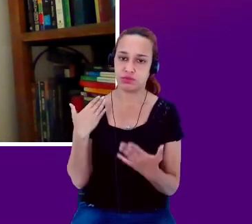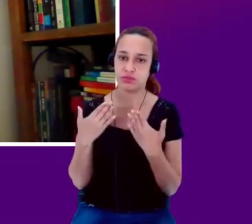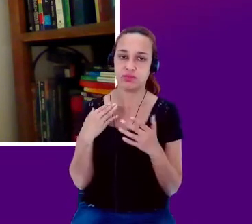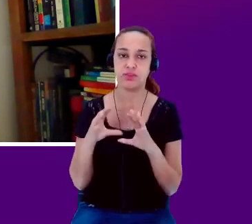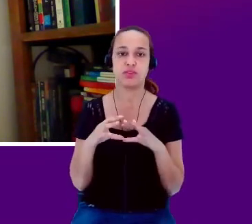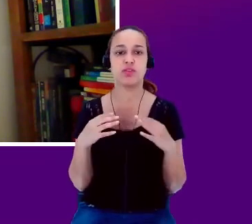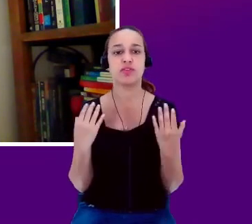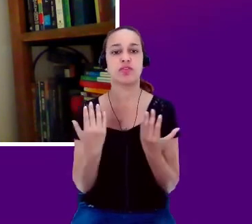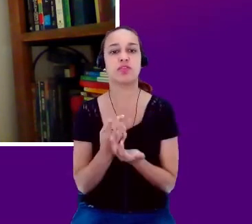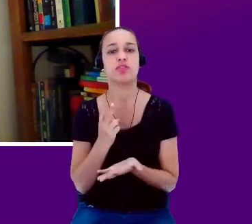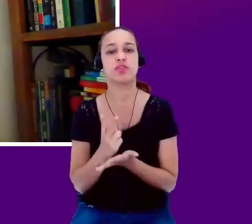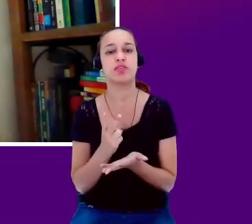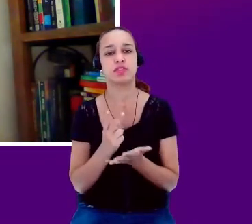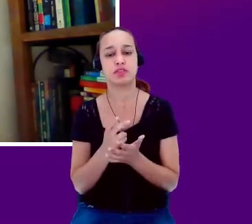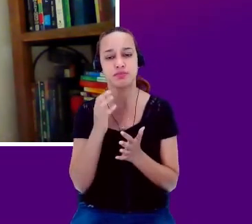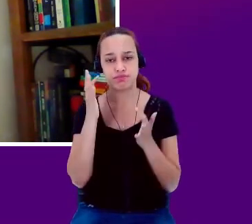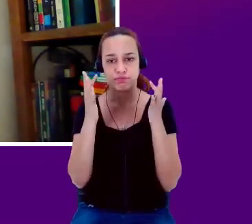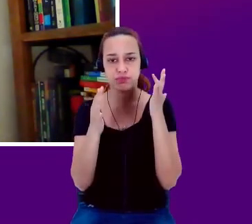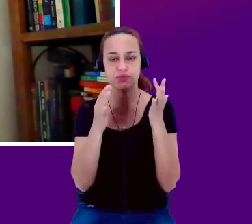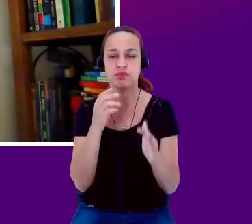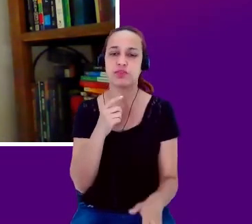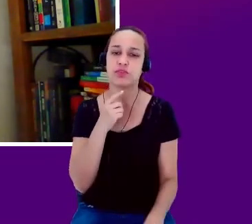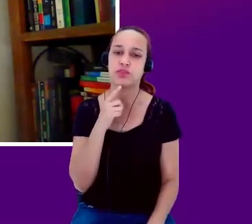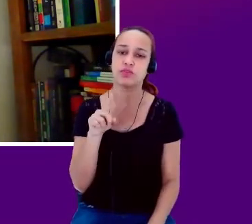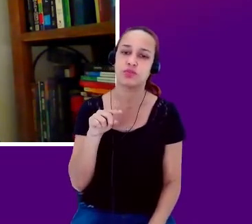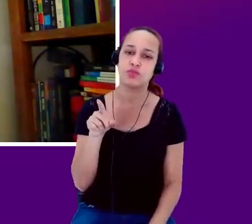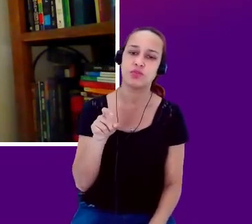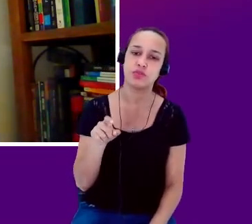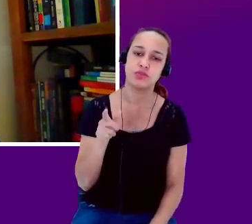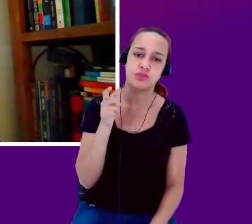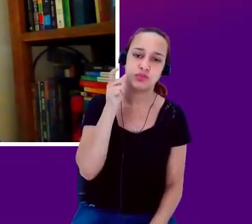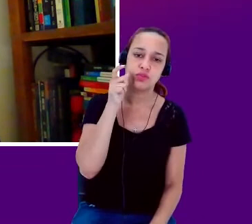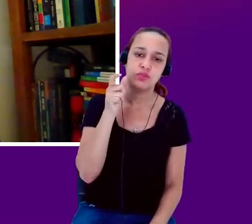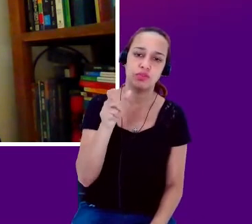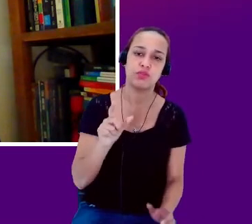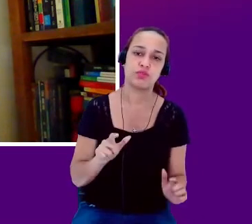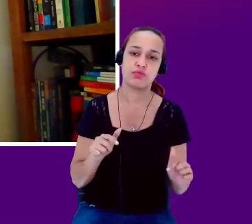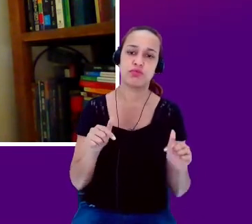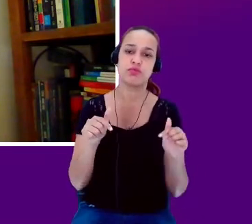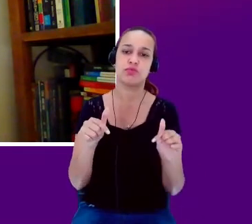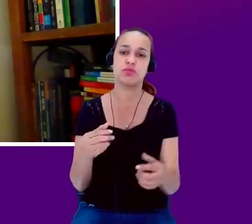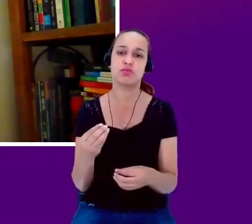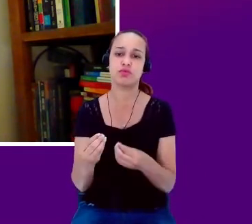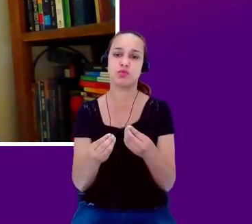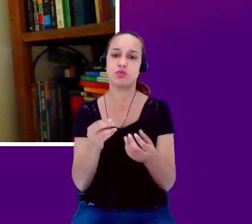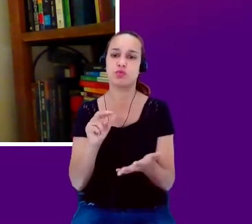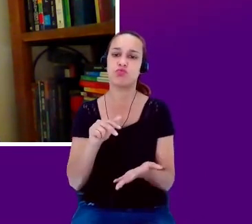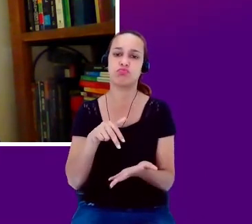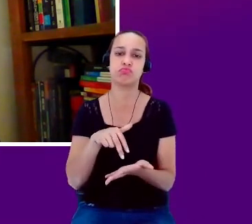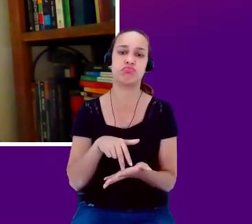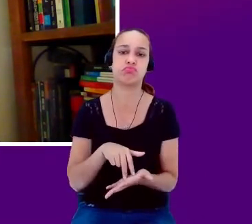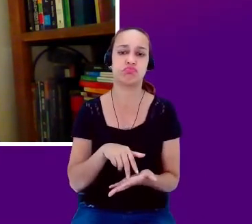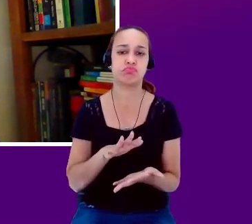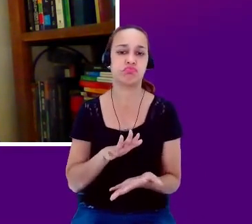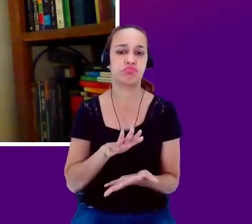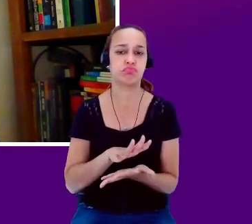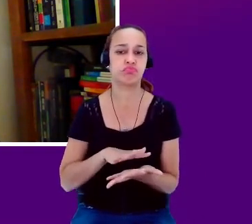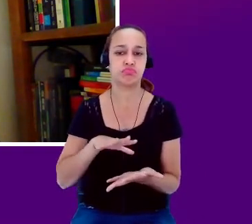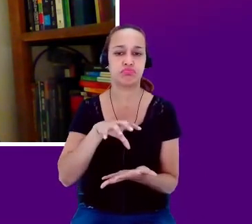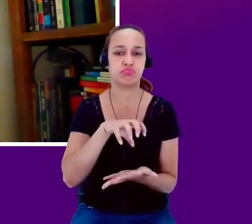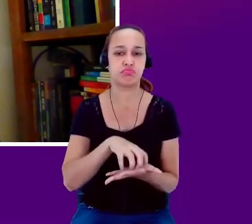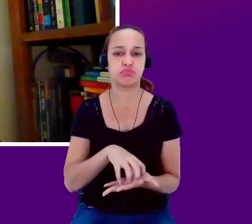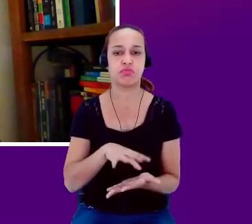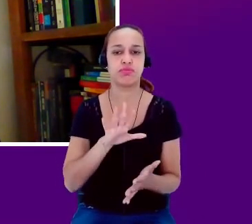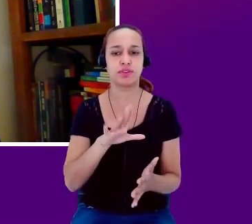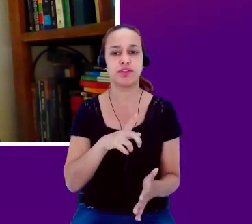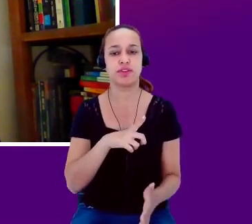gente sempre levou esses pontos de vista, até para tentar clarificar um pouco da posição do setor. Mas, assim, eu tenho